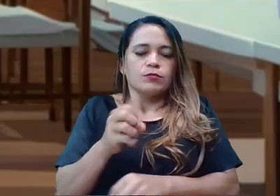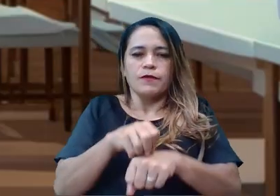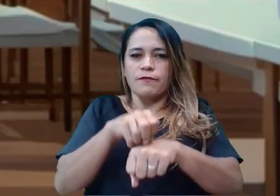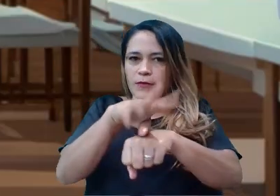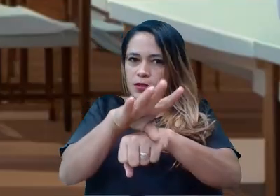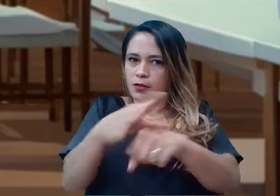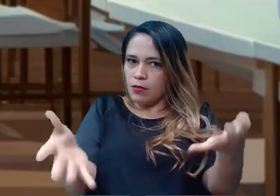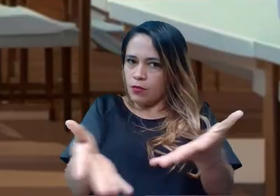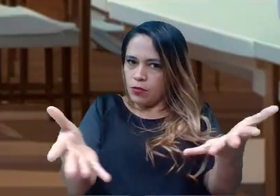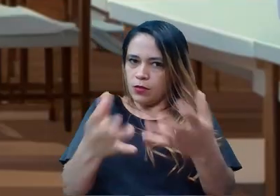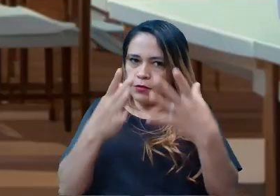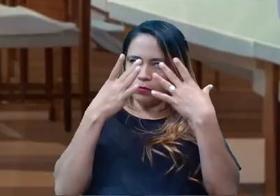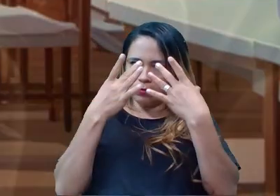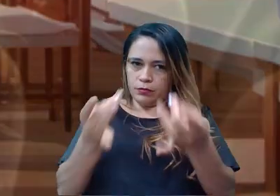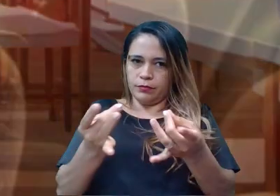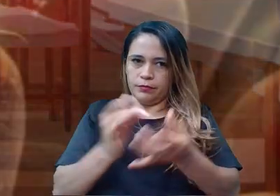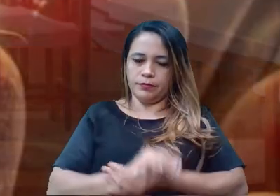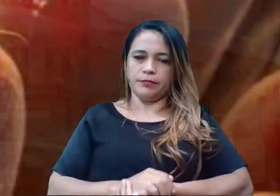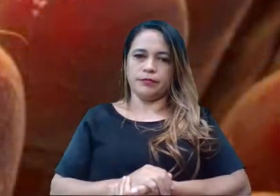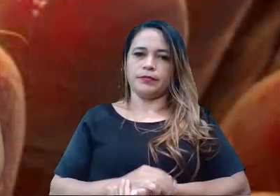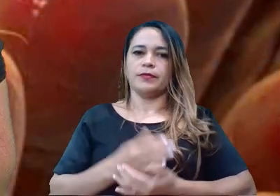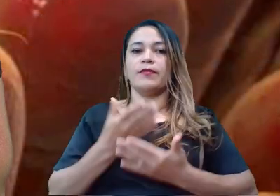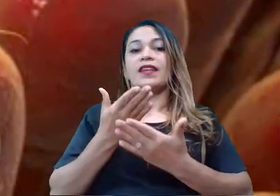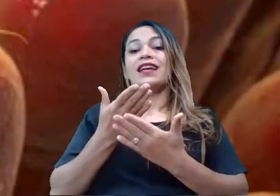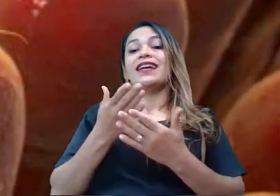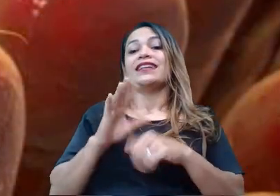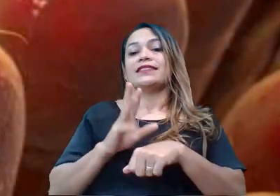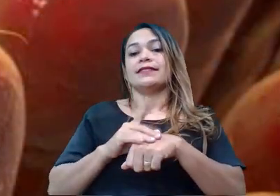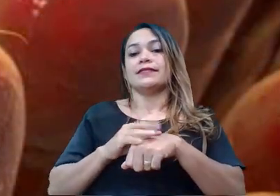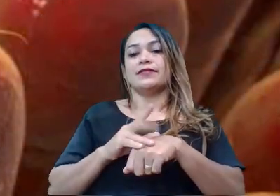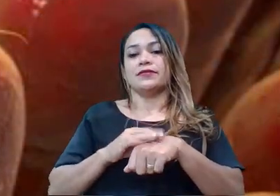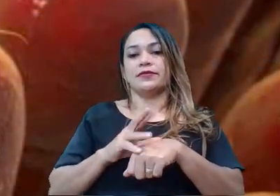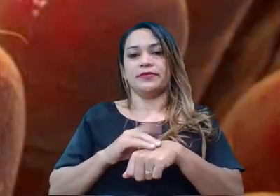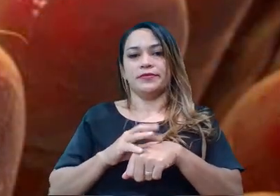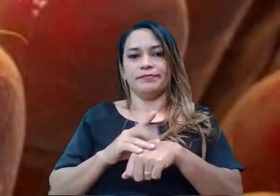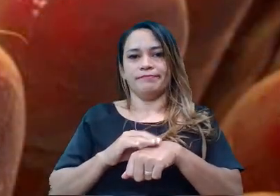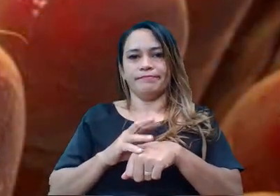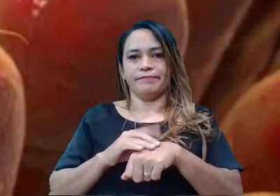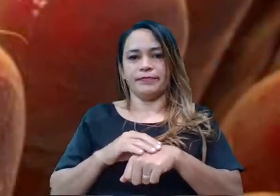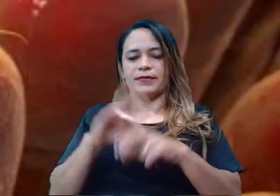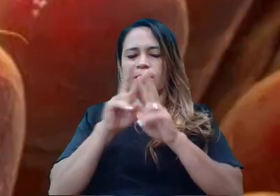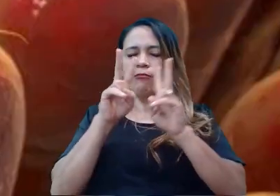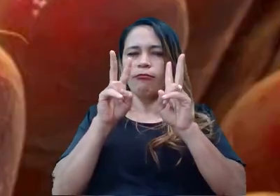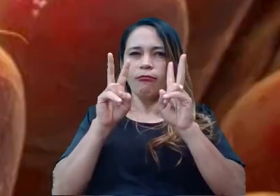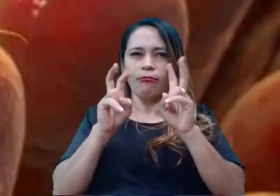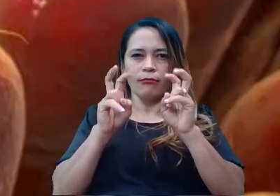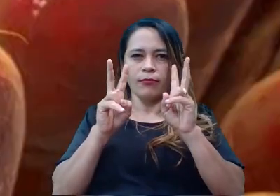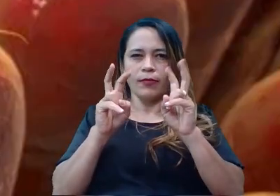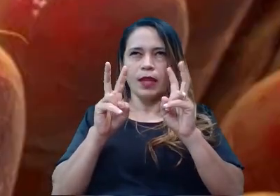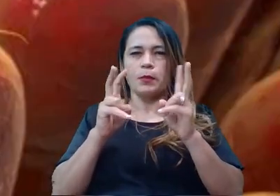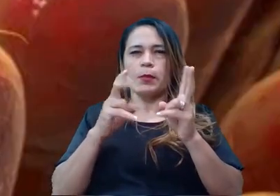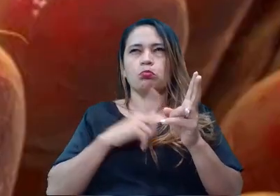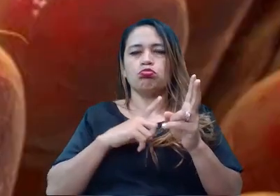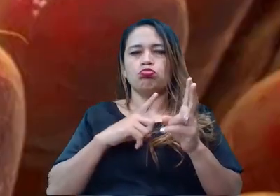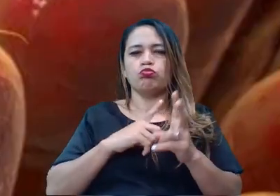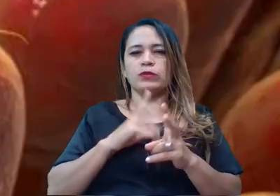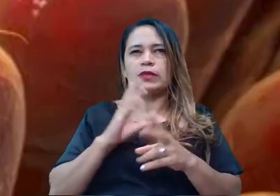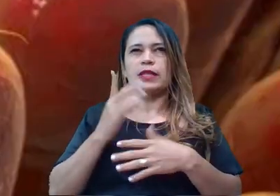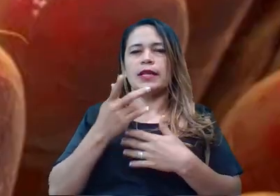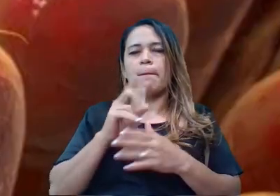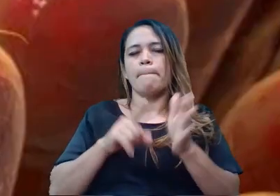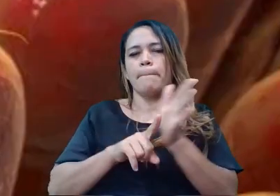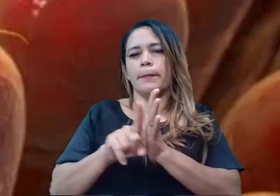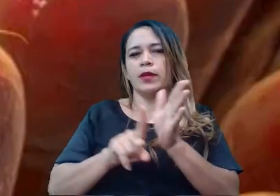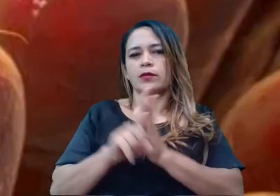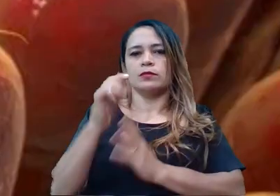te dar agora. Olha aqui para mim. Essas doenças de protozoário, elas são um tema muito recorrente em questões de